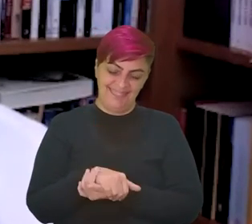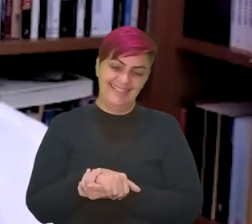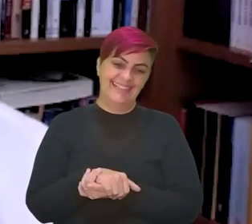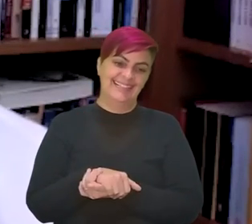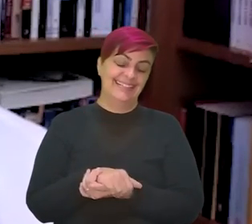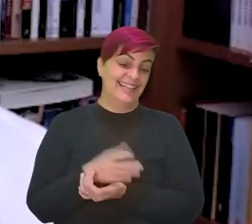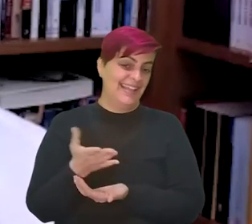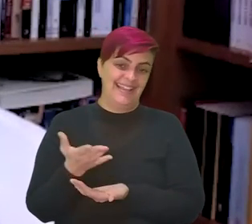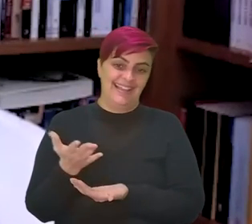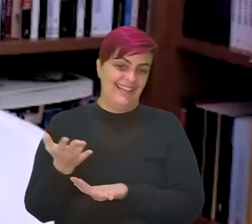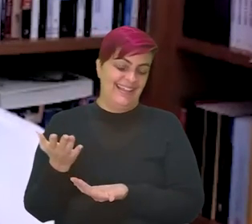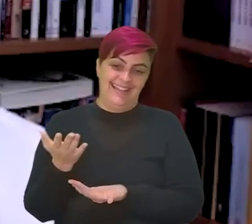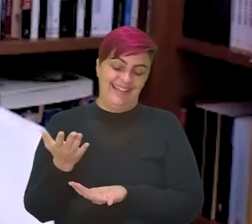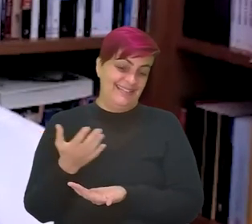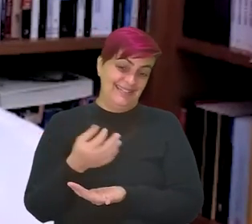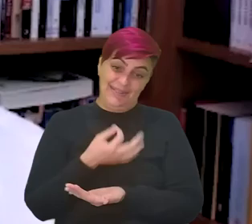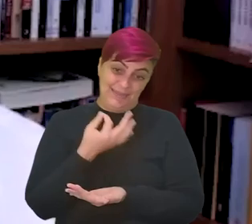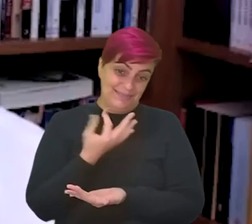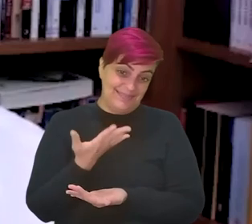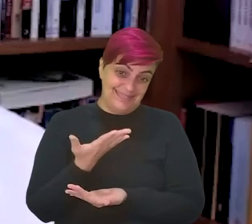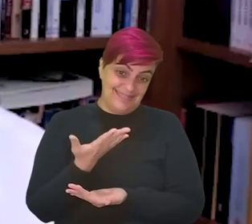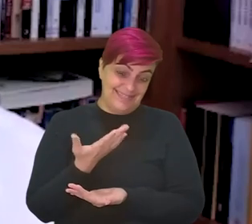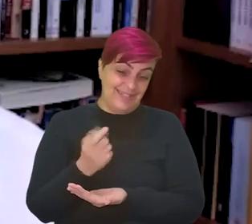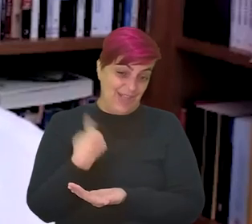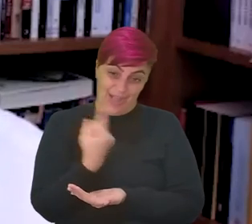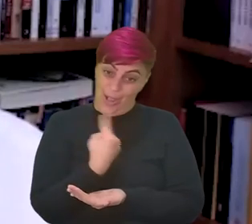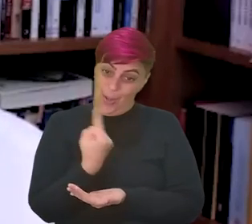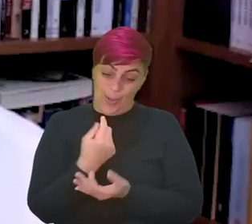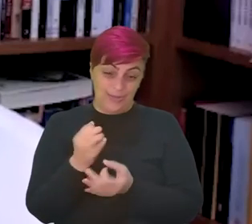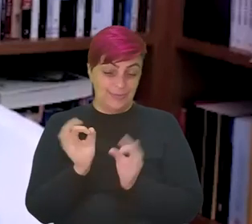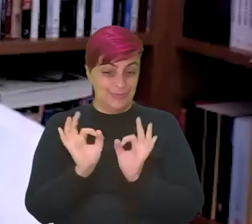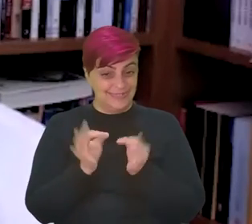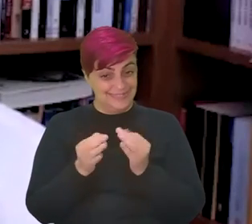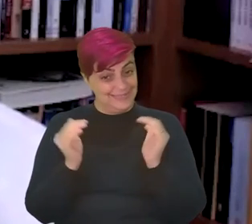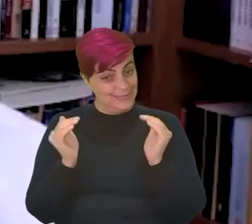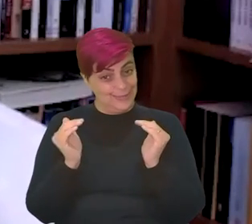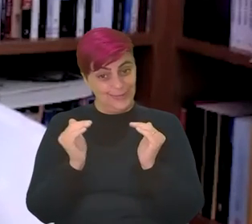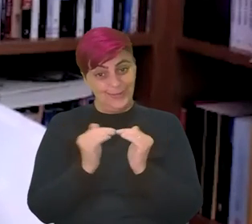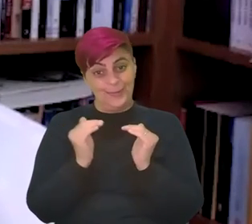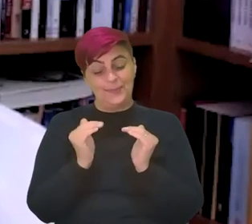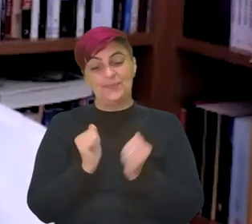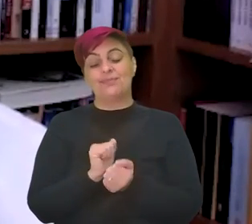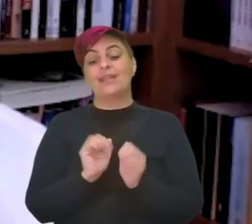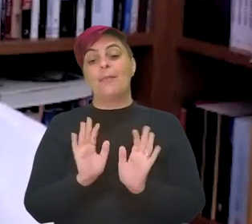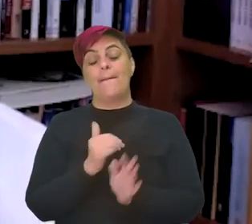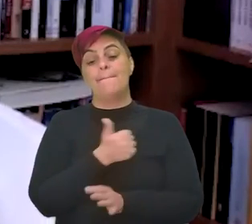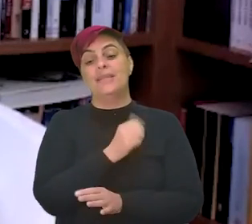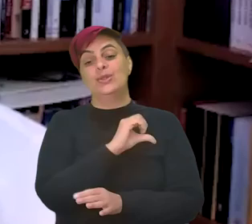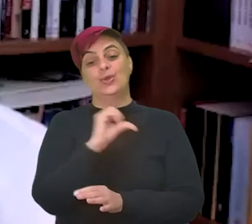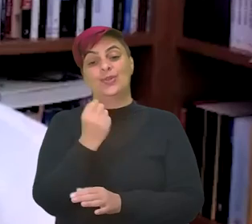Certamente. Não, acho que não tem, acho que nós todos não temos dúvida disso. Né? Que, mas